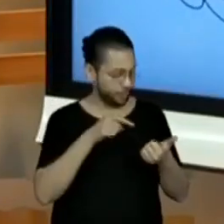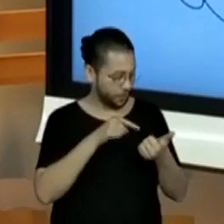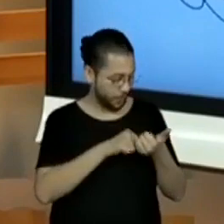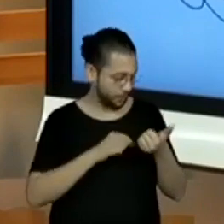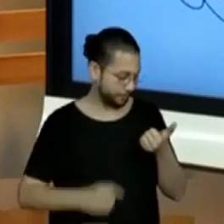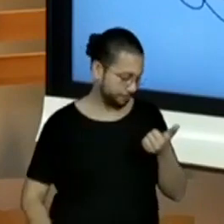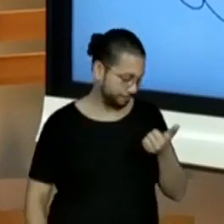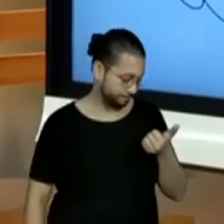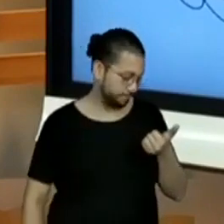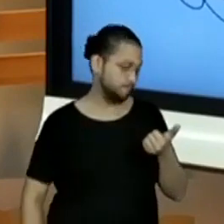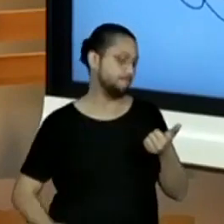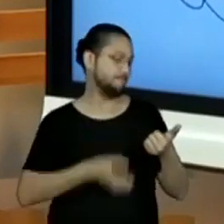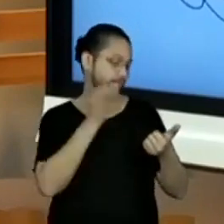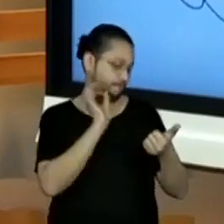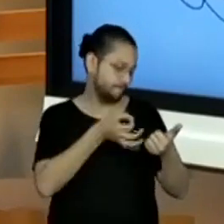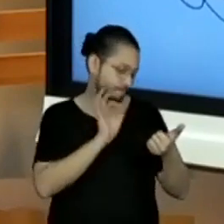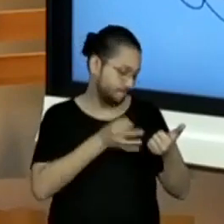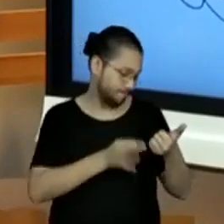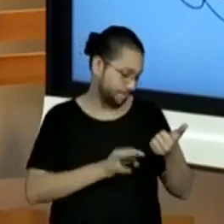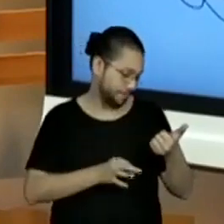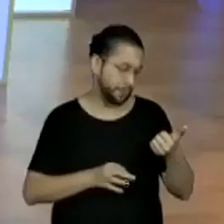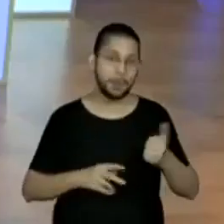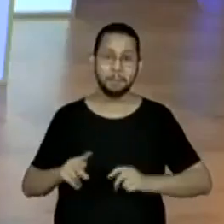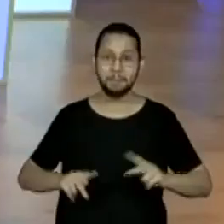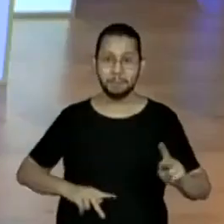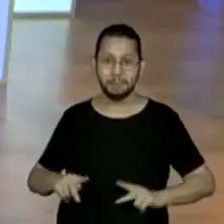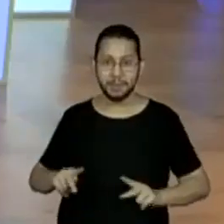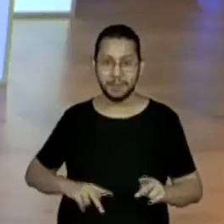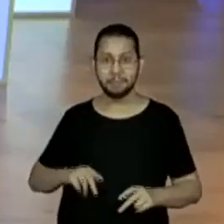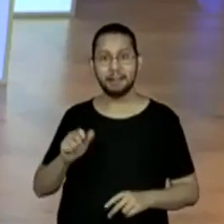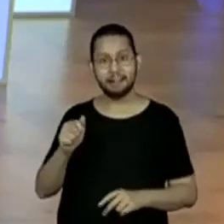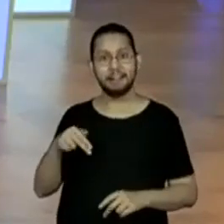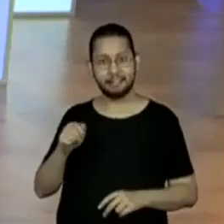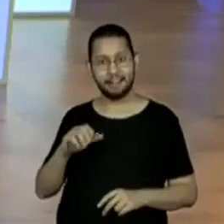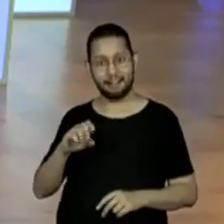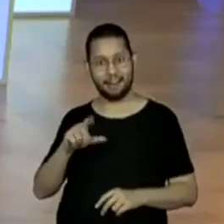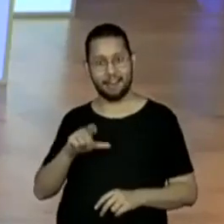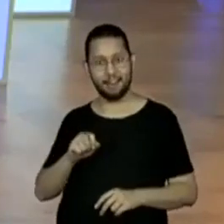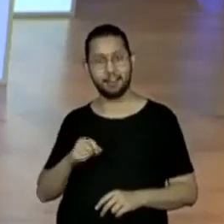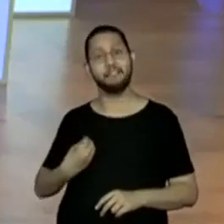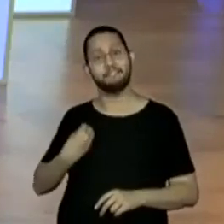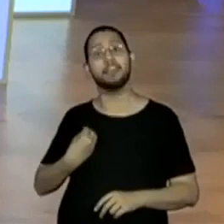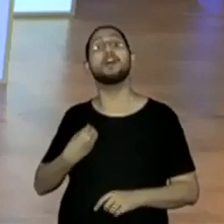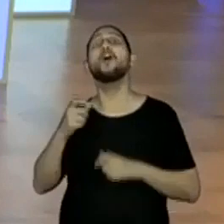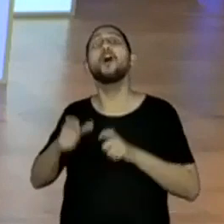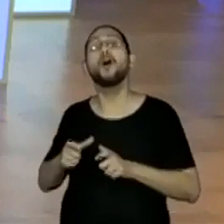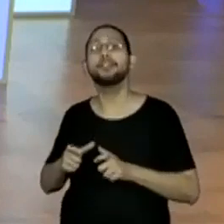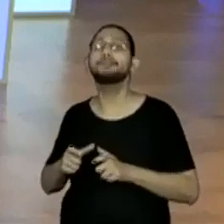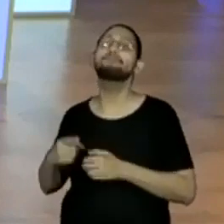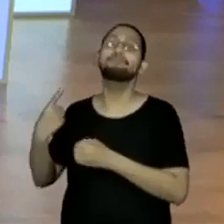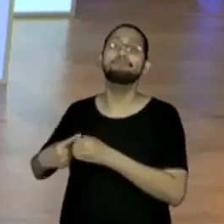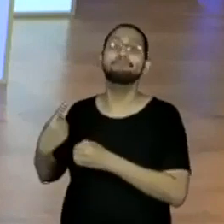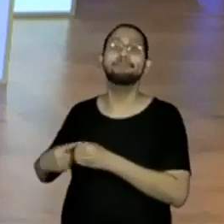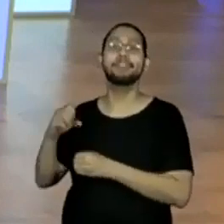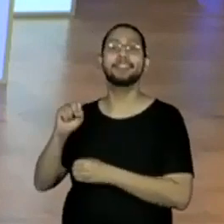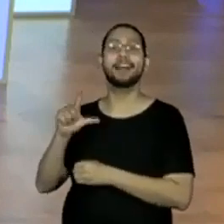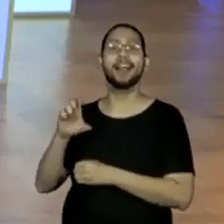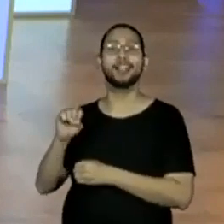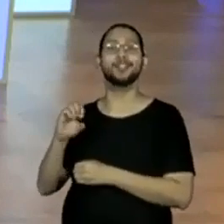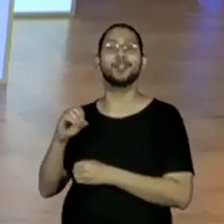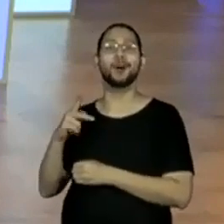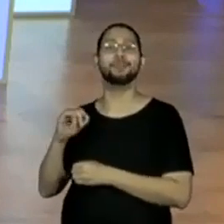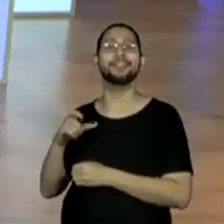Olha só, a prima da Ana Clara mora em Salesópolis, que legal. Você viu como esse mundo é bem